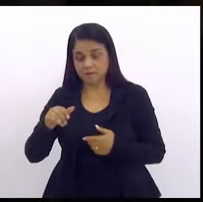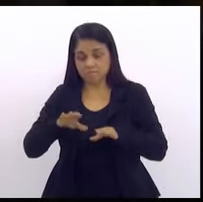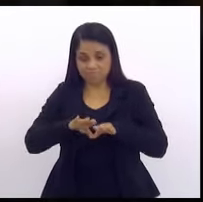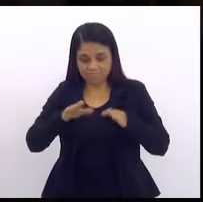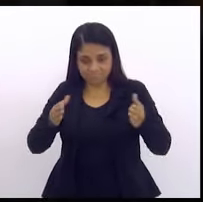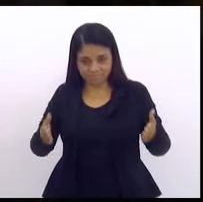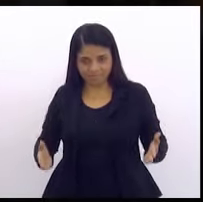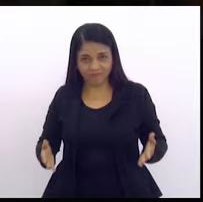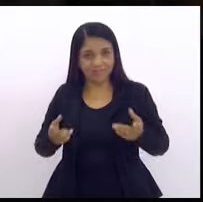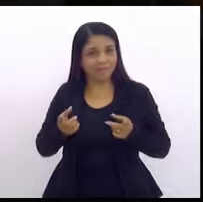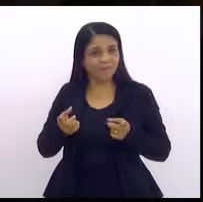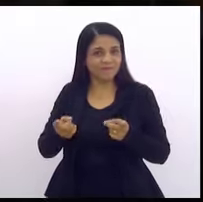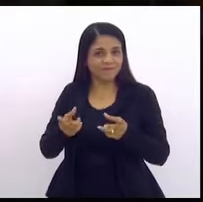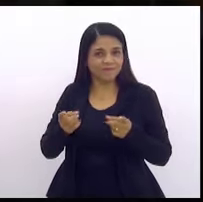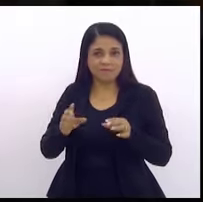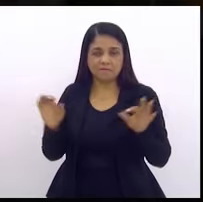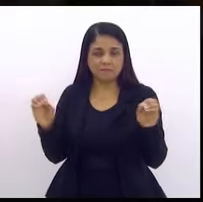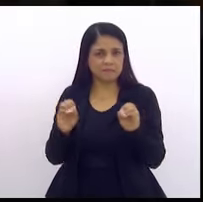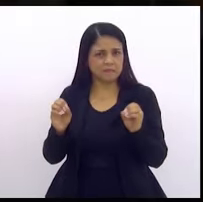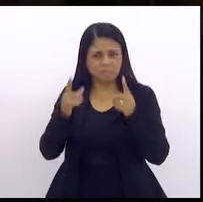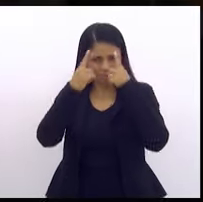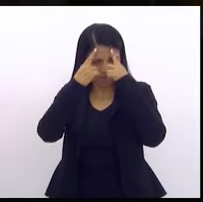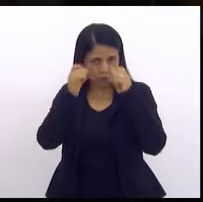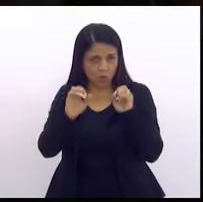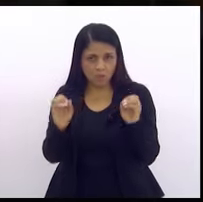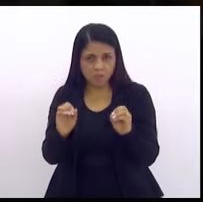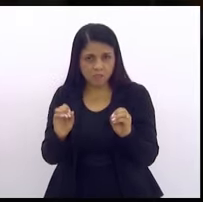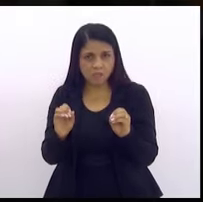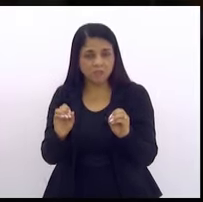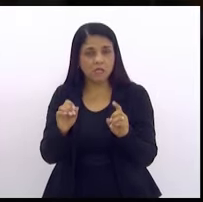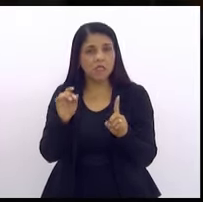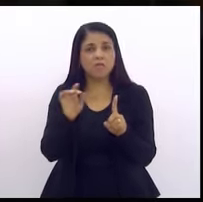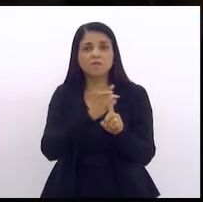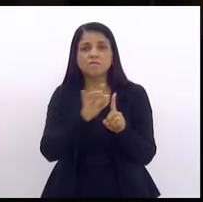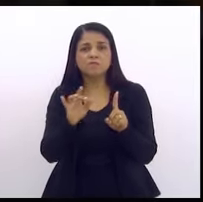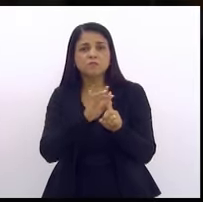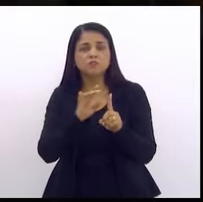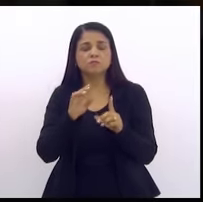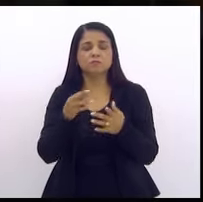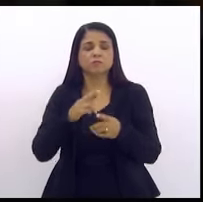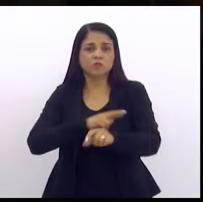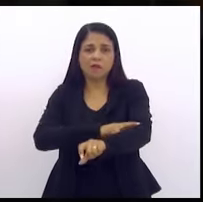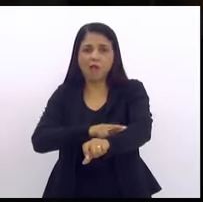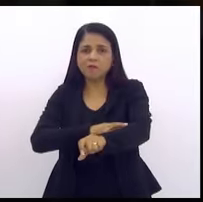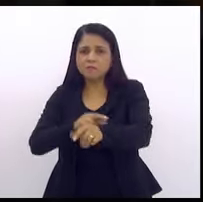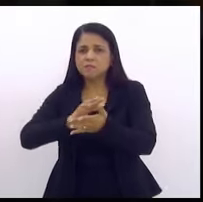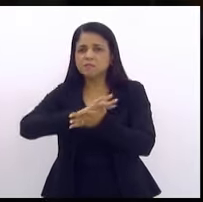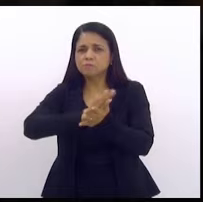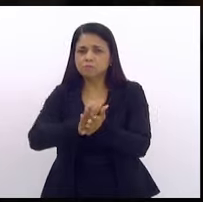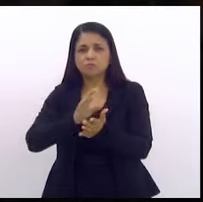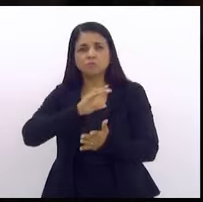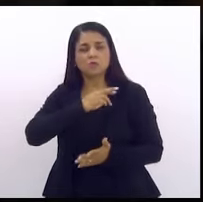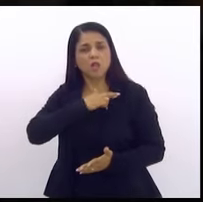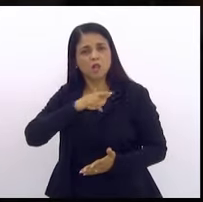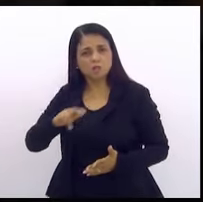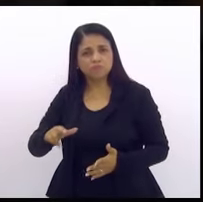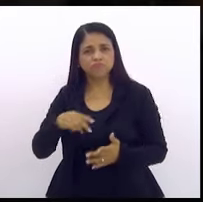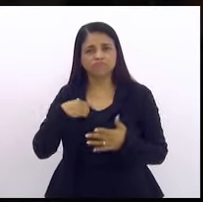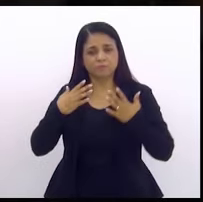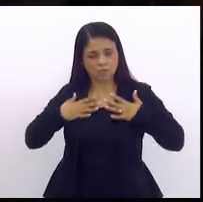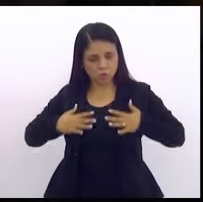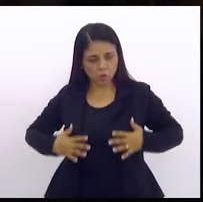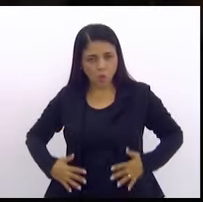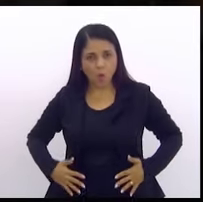ser violentadas, sem serem vítimas, inclusive, de racismo religioso, diante das suas vestimentas,